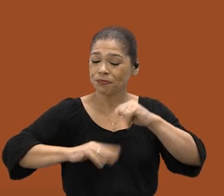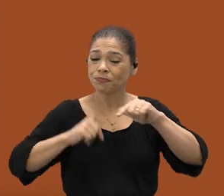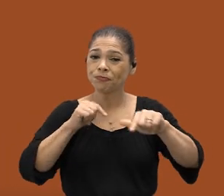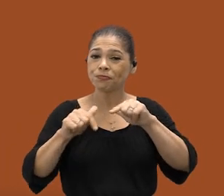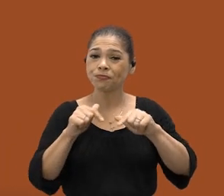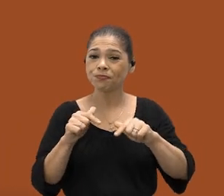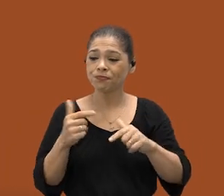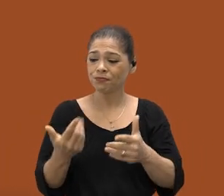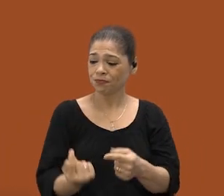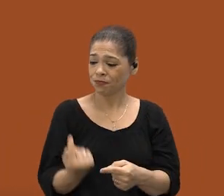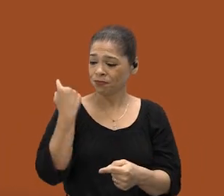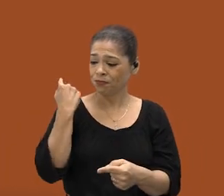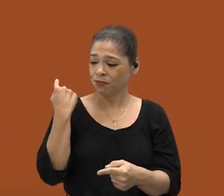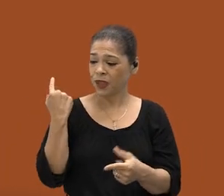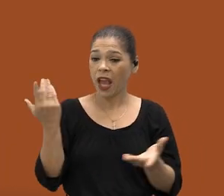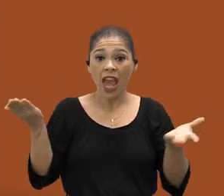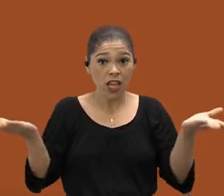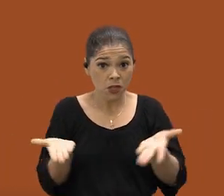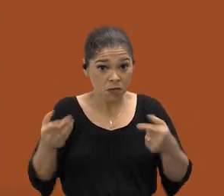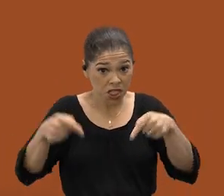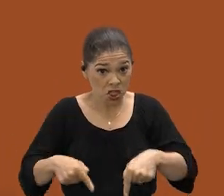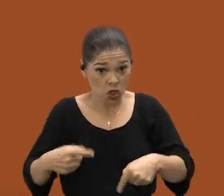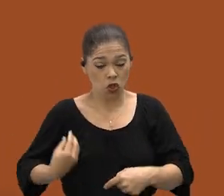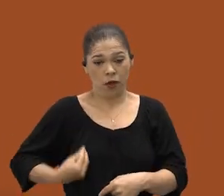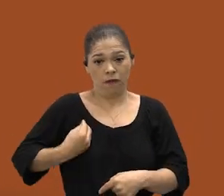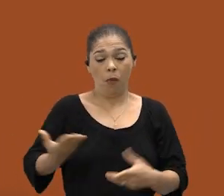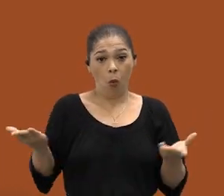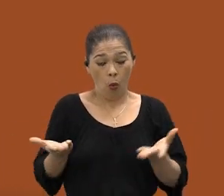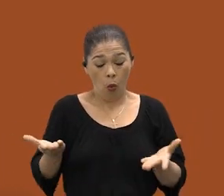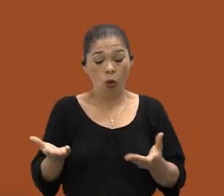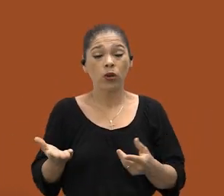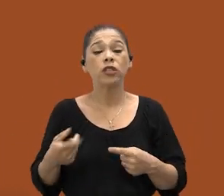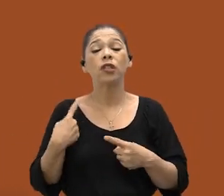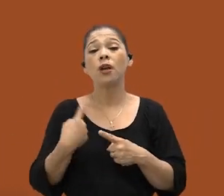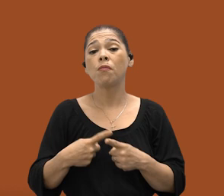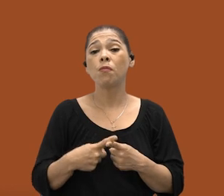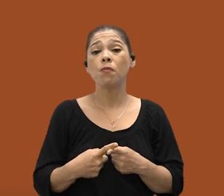que esse passado esse presente que nós vivemos